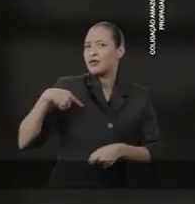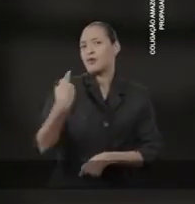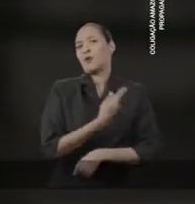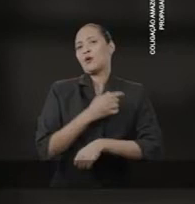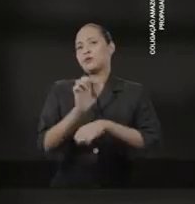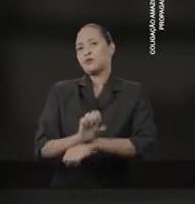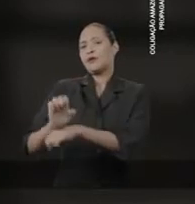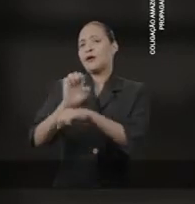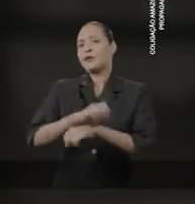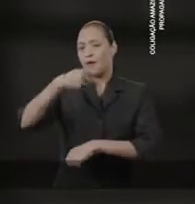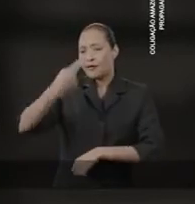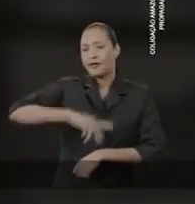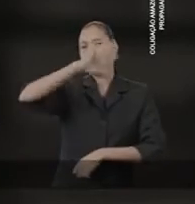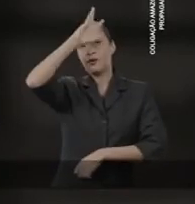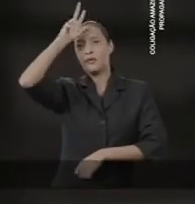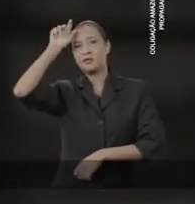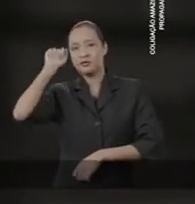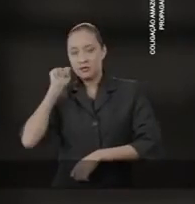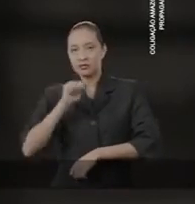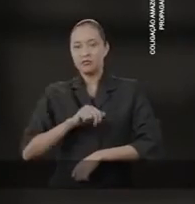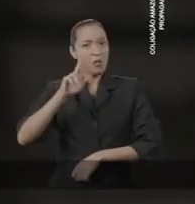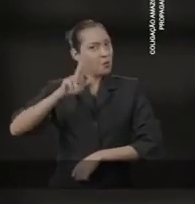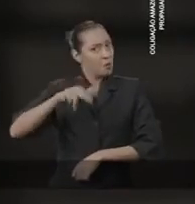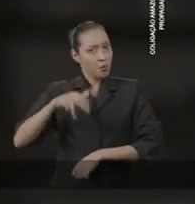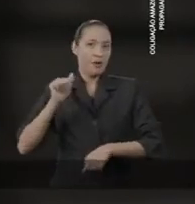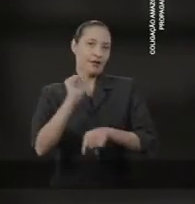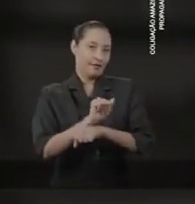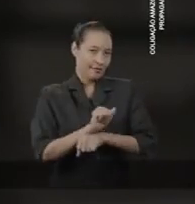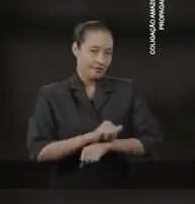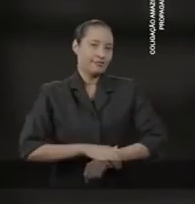os problemas do nosso estado, do nosso Amazonas, nunca se resolveram?